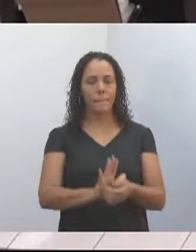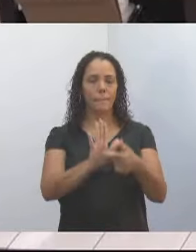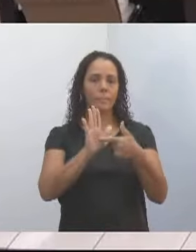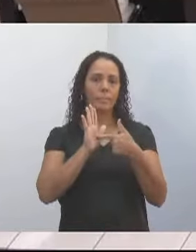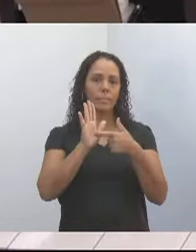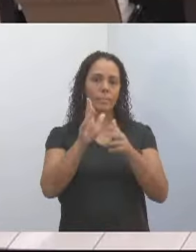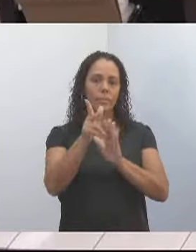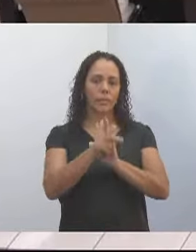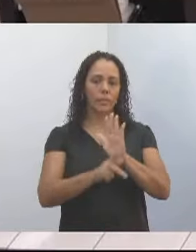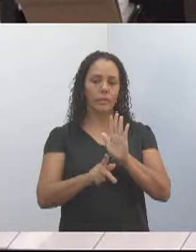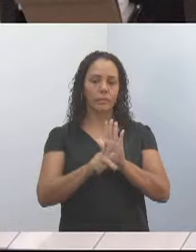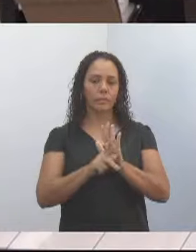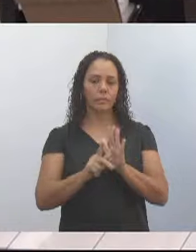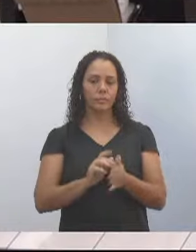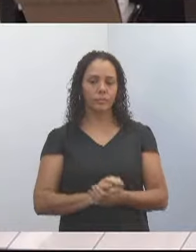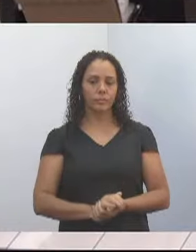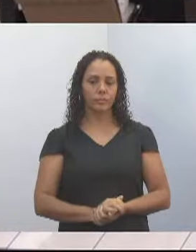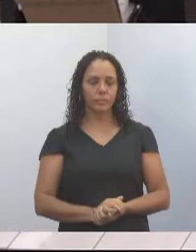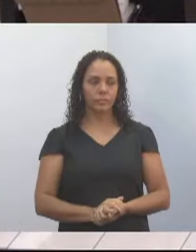Apresentação do projeto.